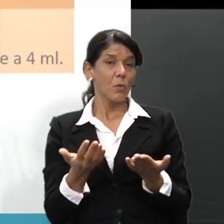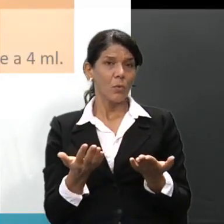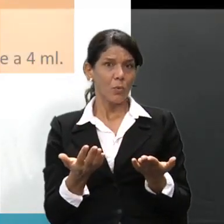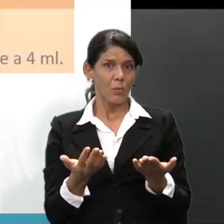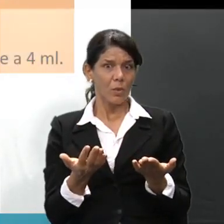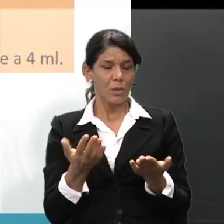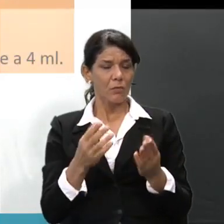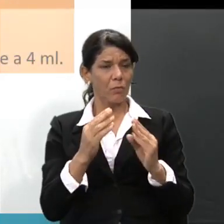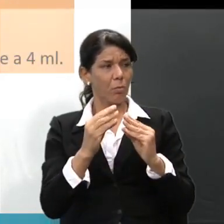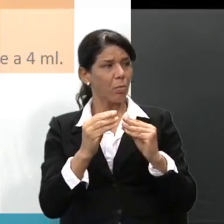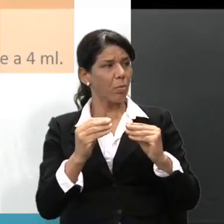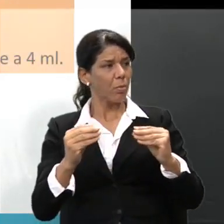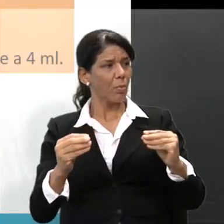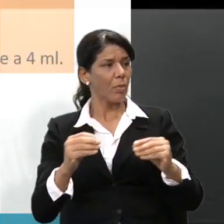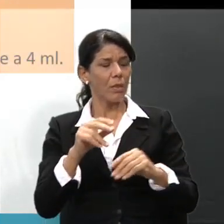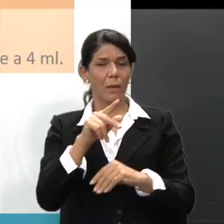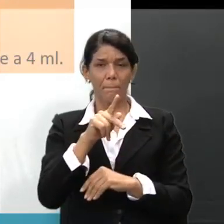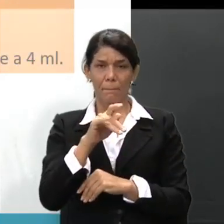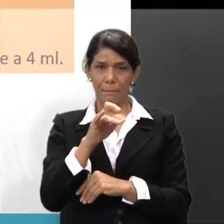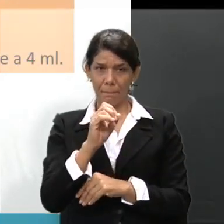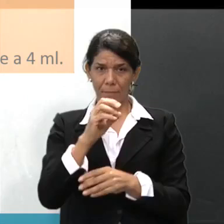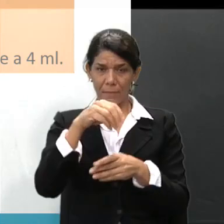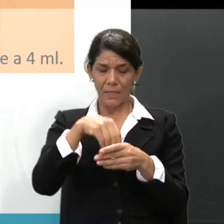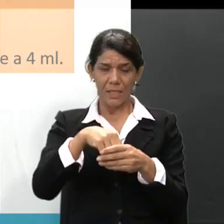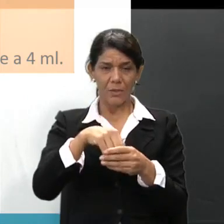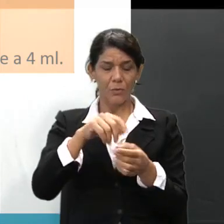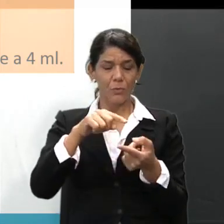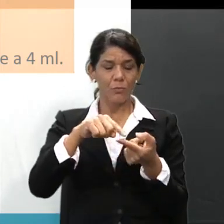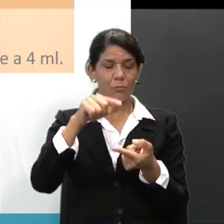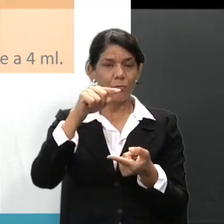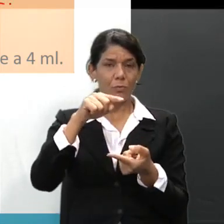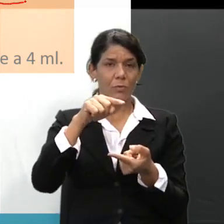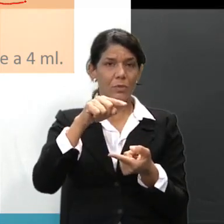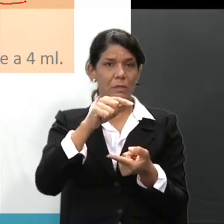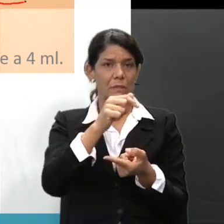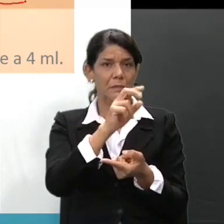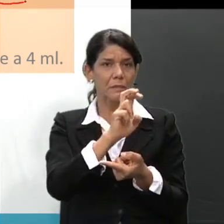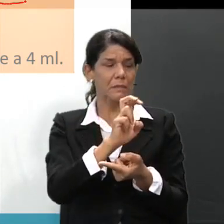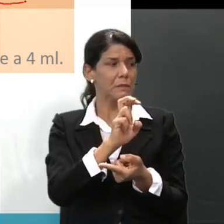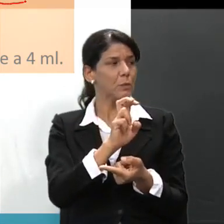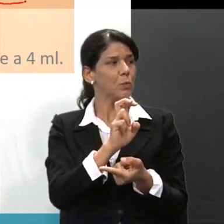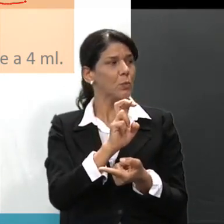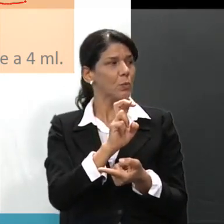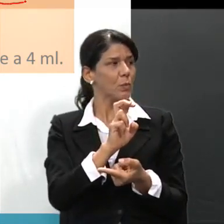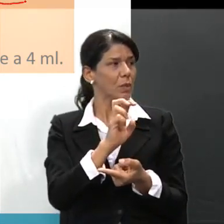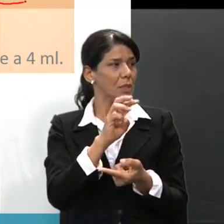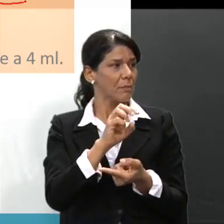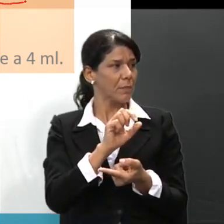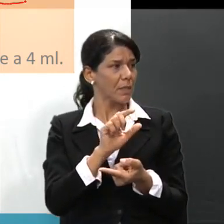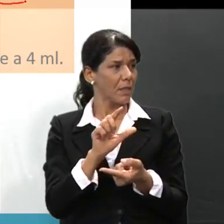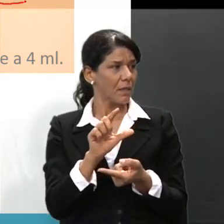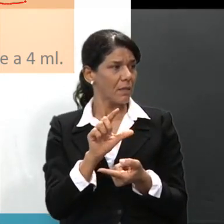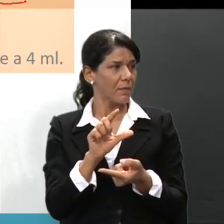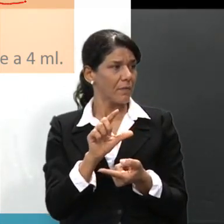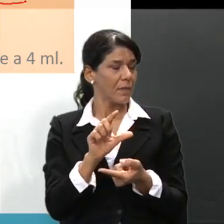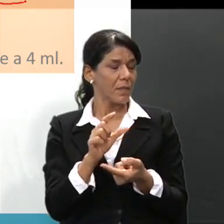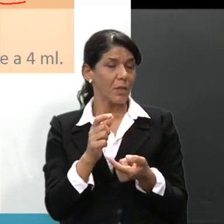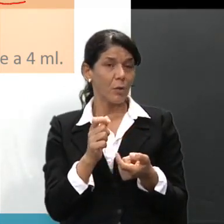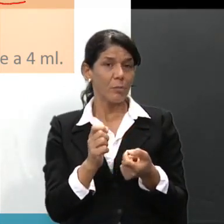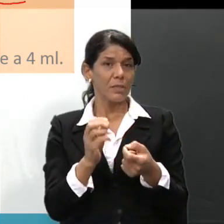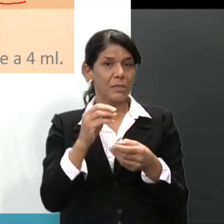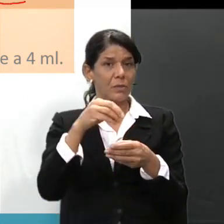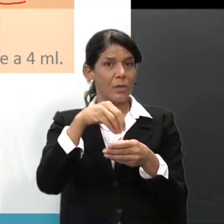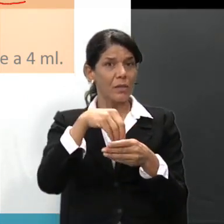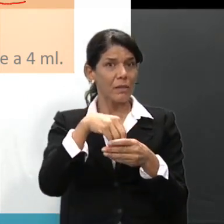for diluir a penicilina num frasco de 5 ml, eu devo